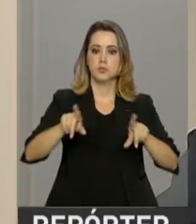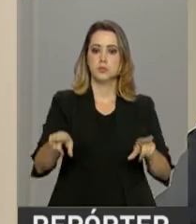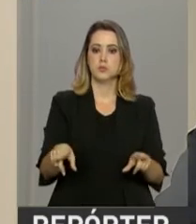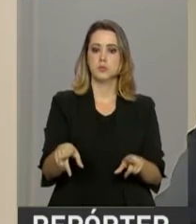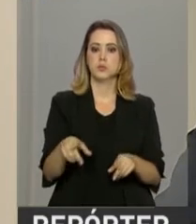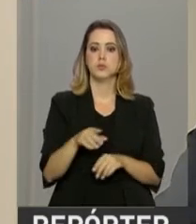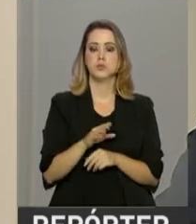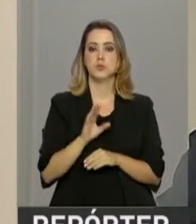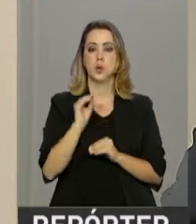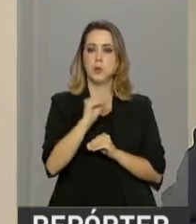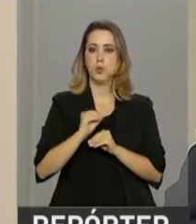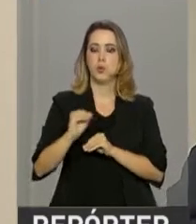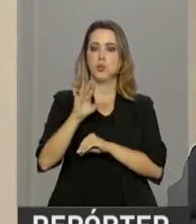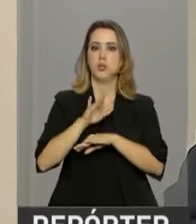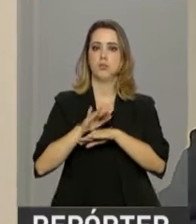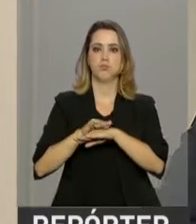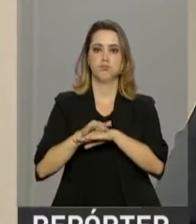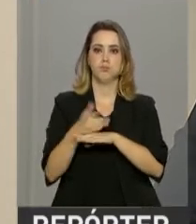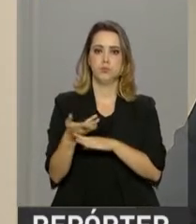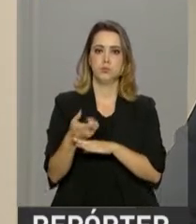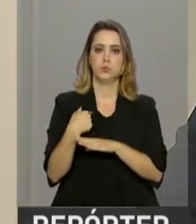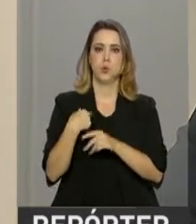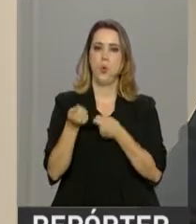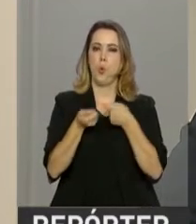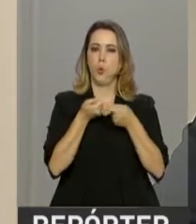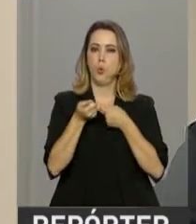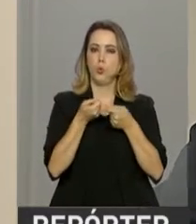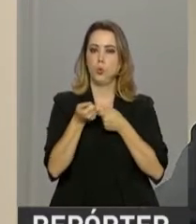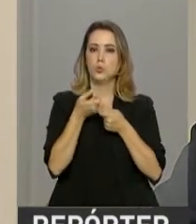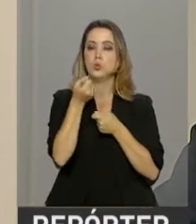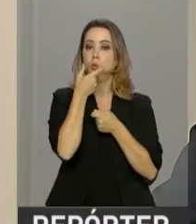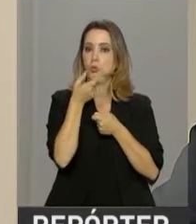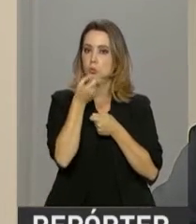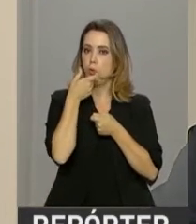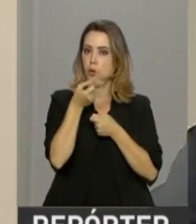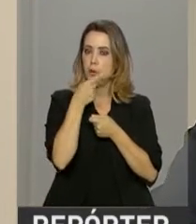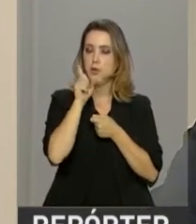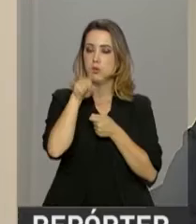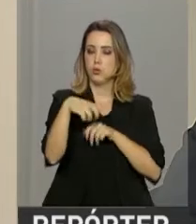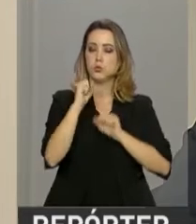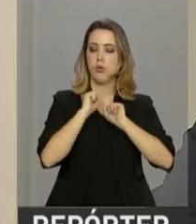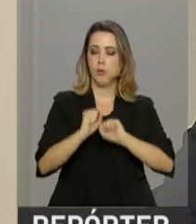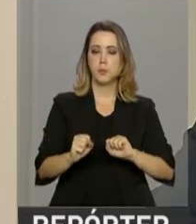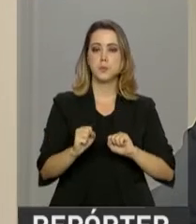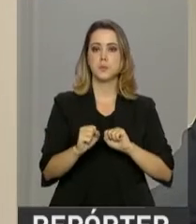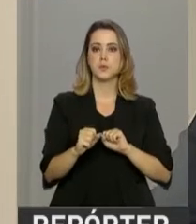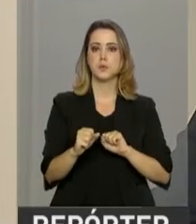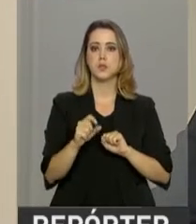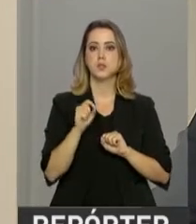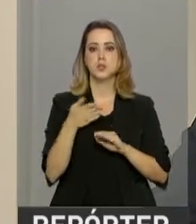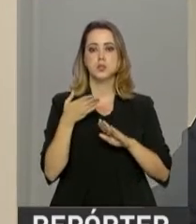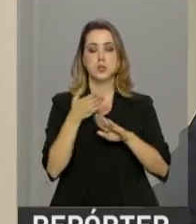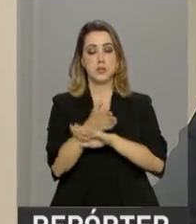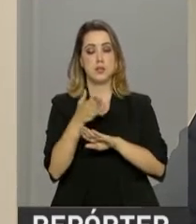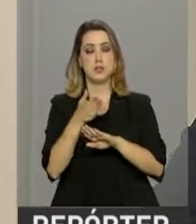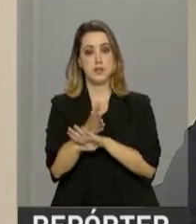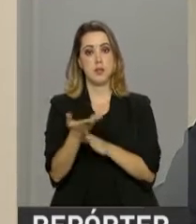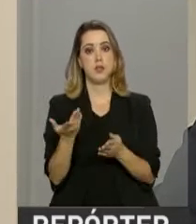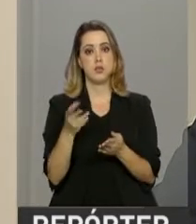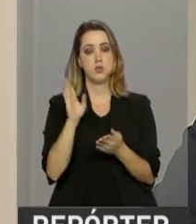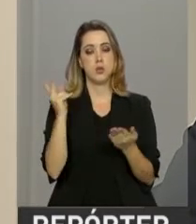doença. Então, o controle medicamentoso, ele é possível e esse